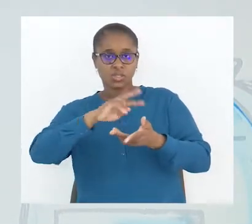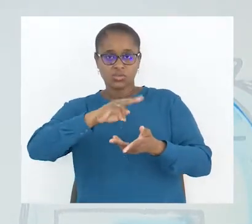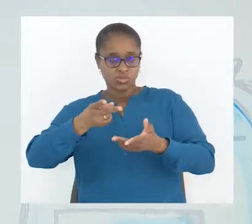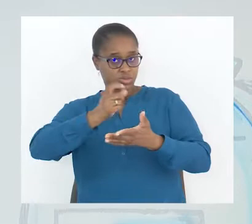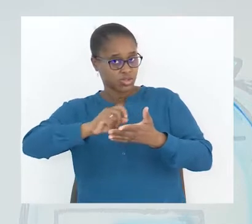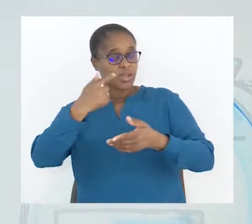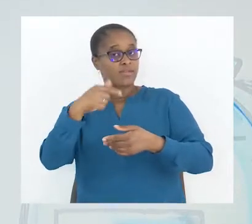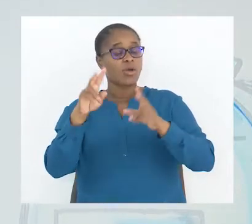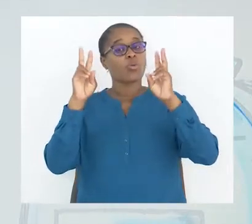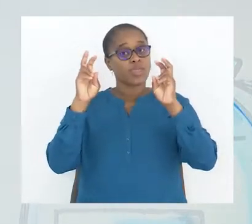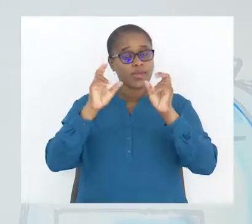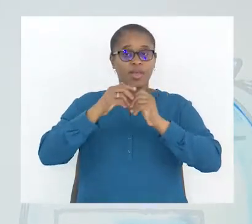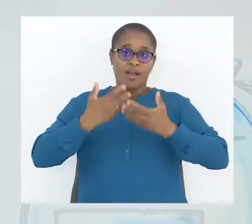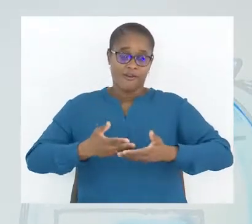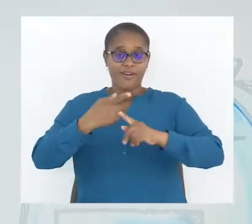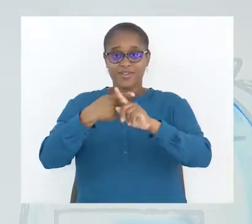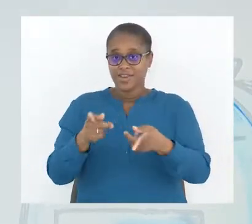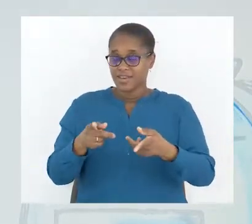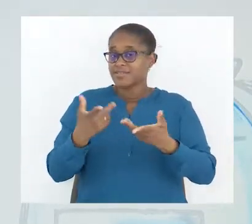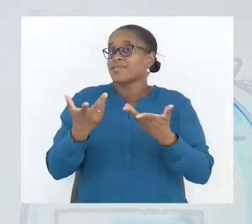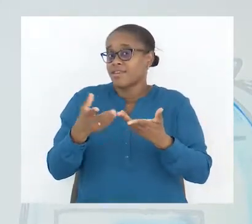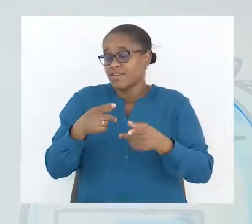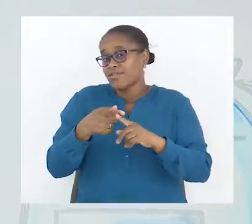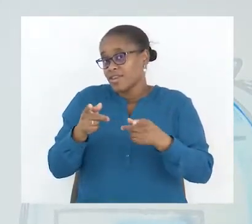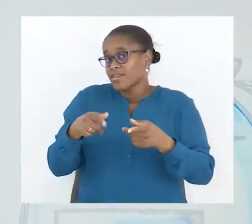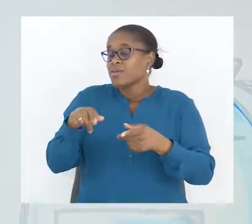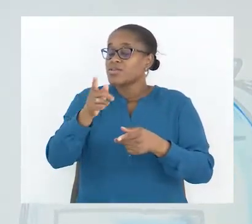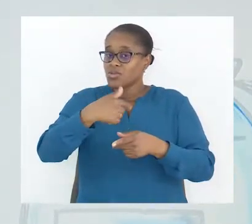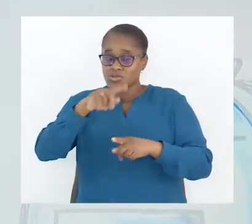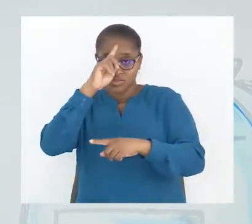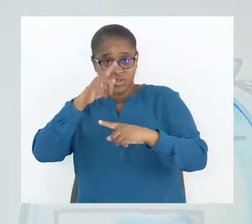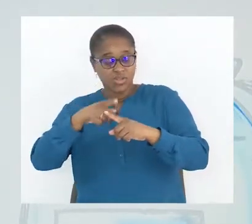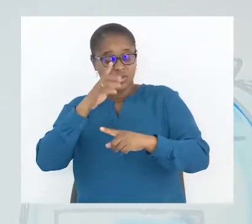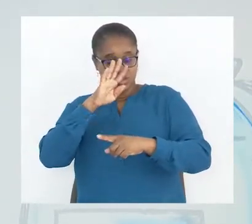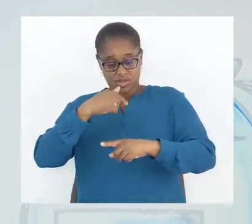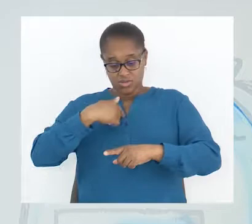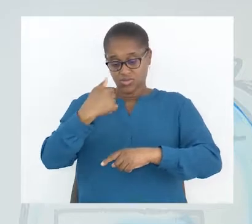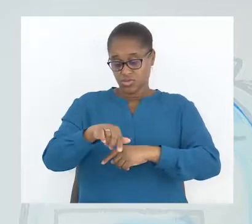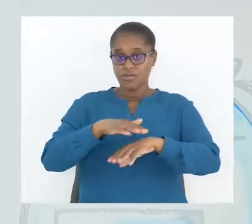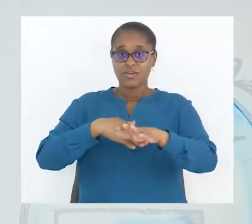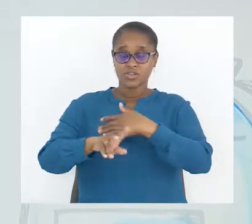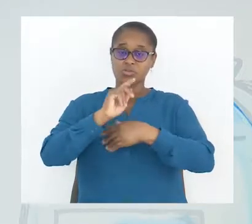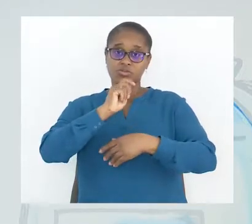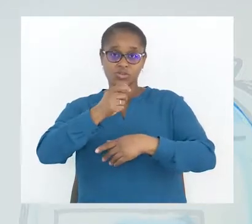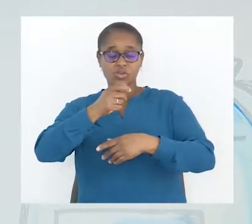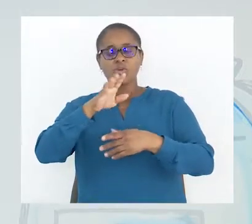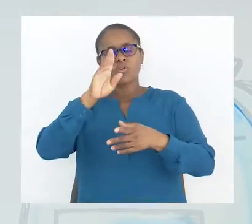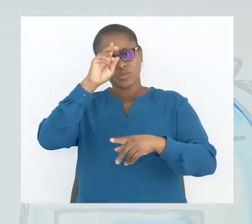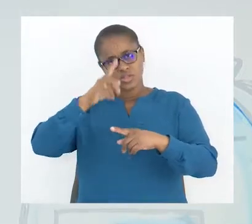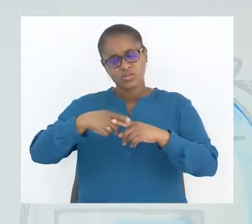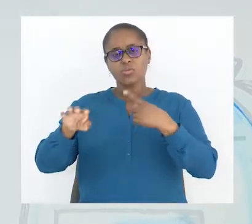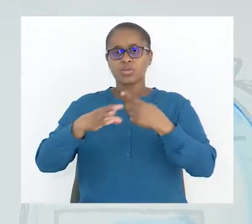entrevista tem que ter um título. Agora, a diferença depende da nossa finalidade. Se estou a fazer uma entrevista com finalidade de